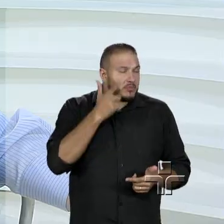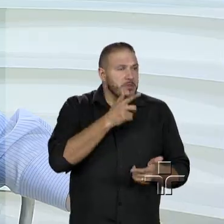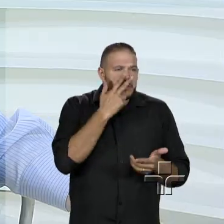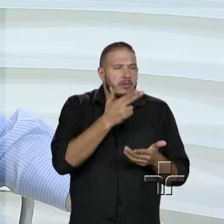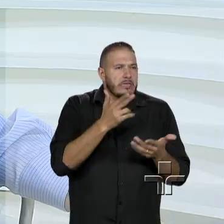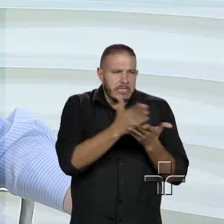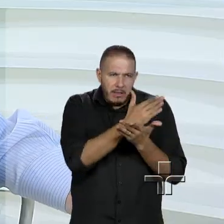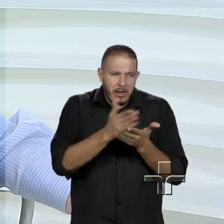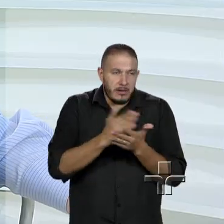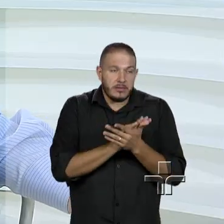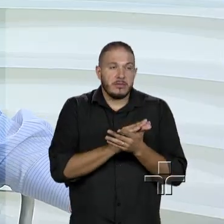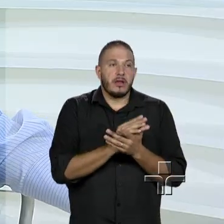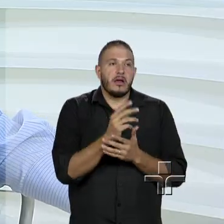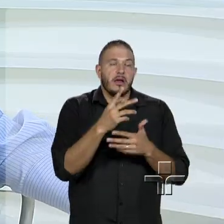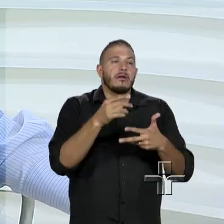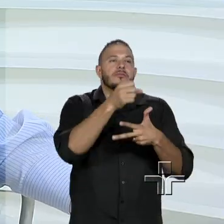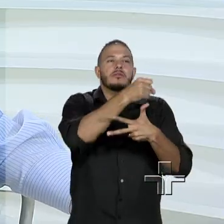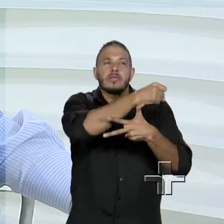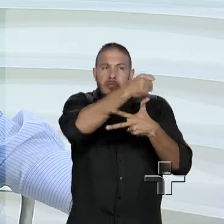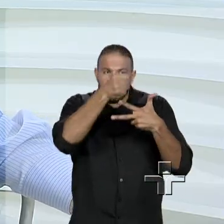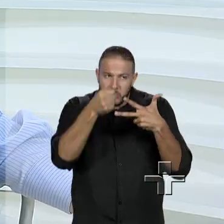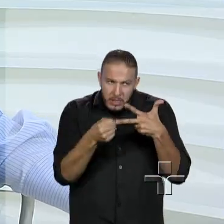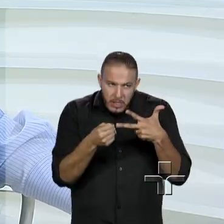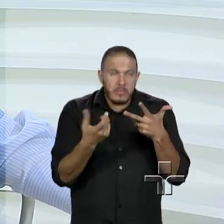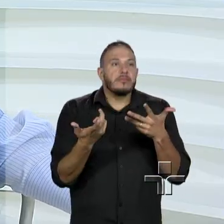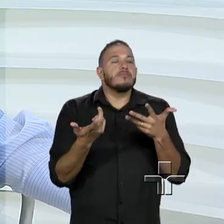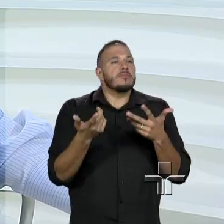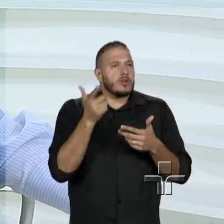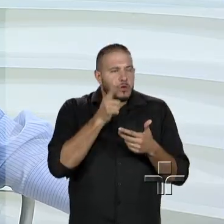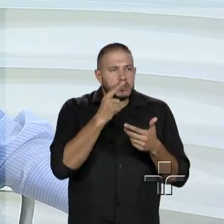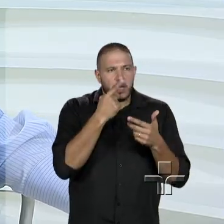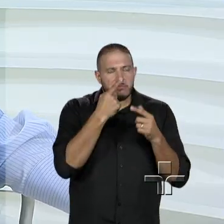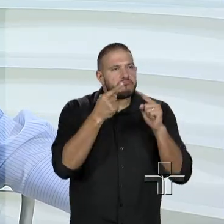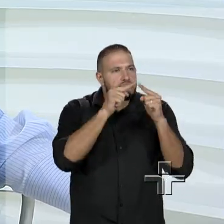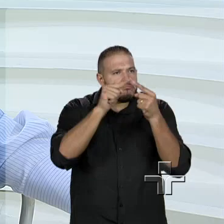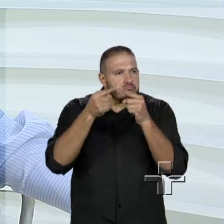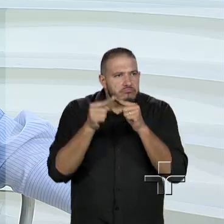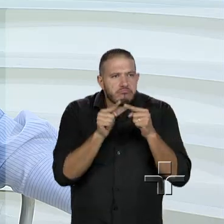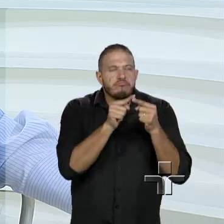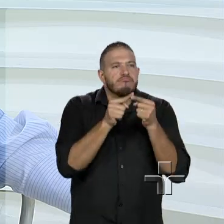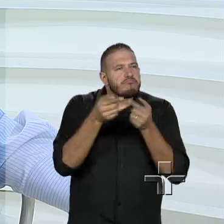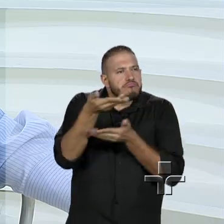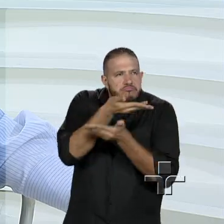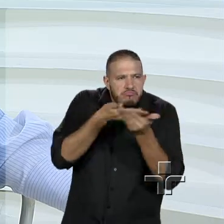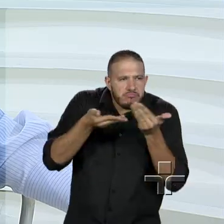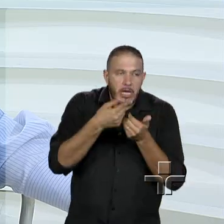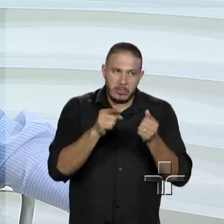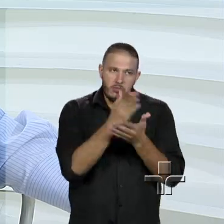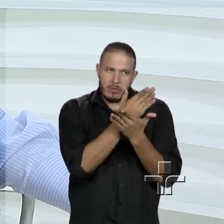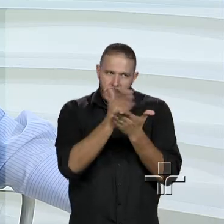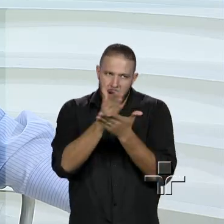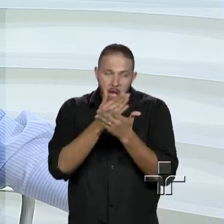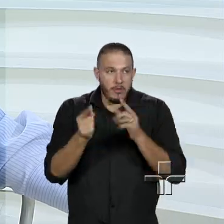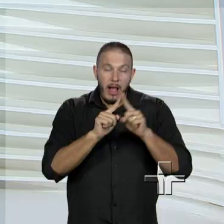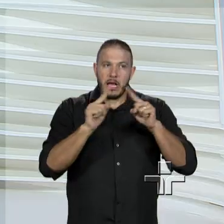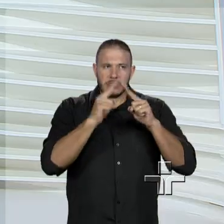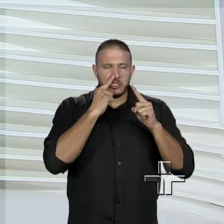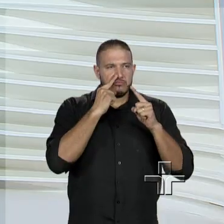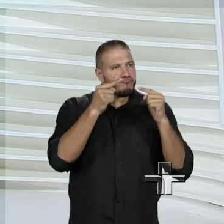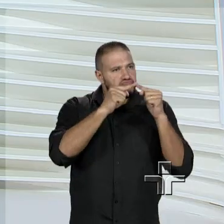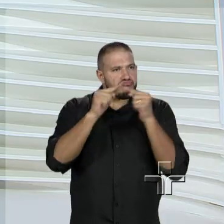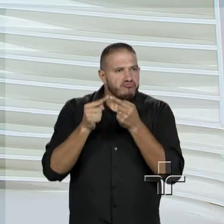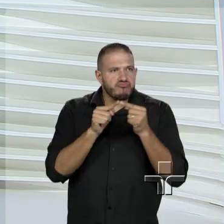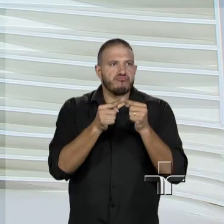3 poderes que se harmonizam, ou melhor, que são independentes, mas que se harmonizam. Só